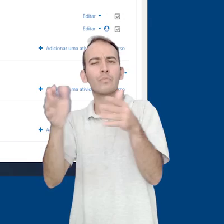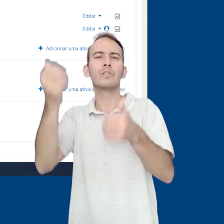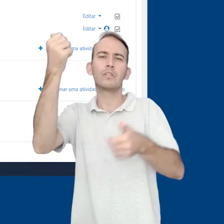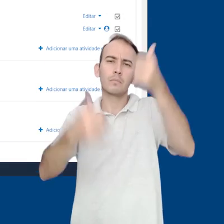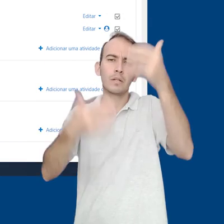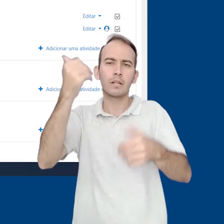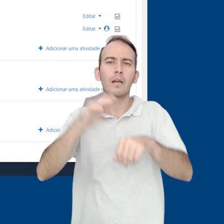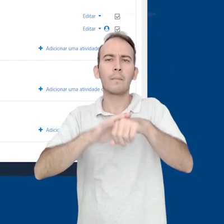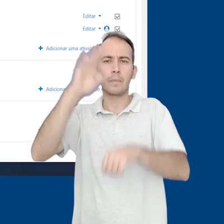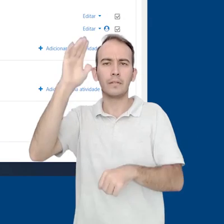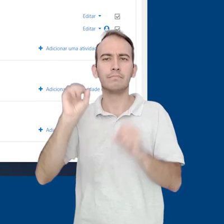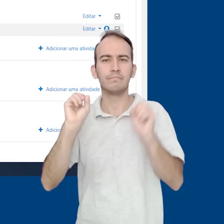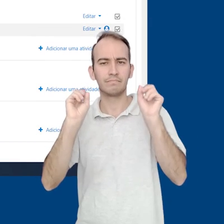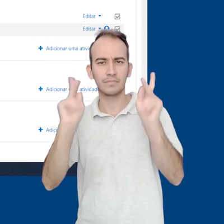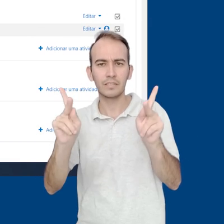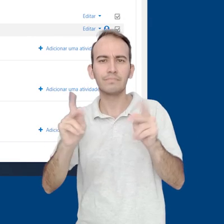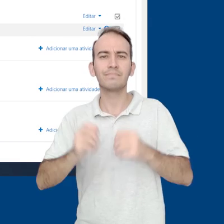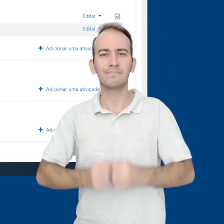posteriores.